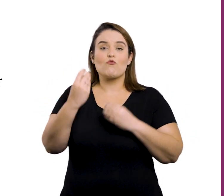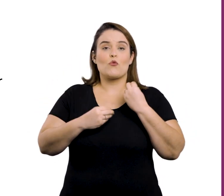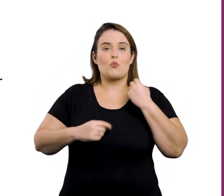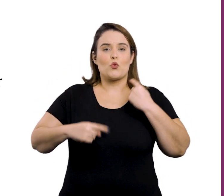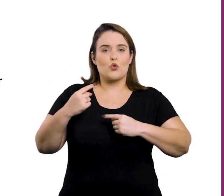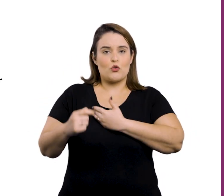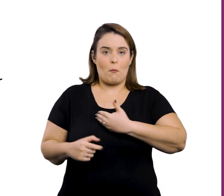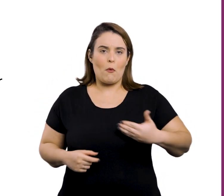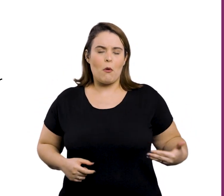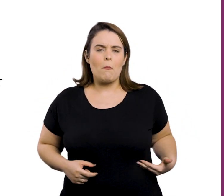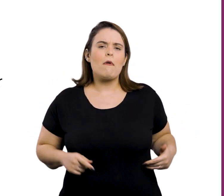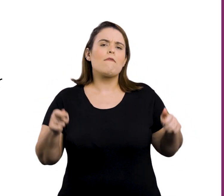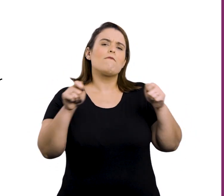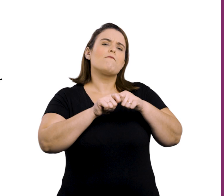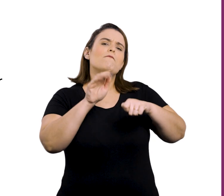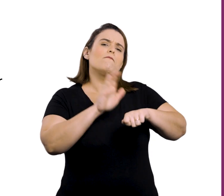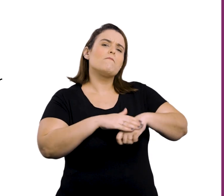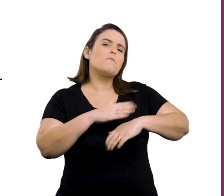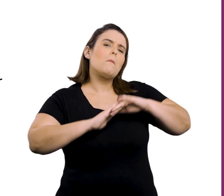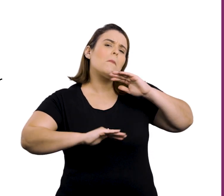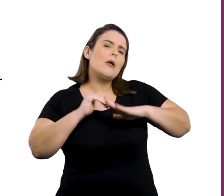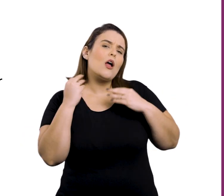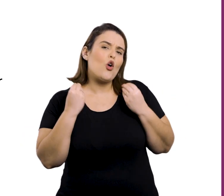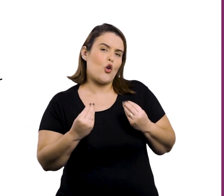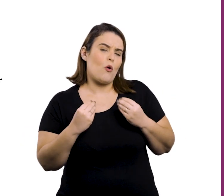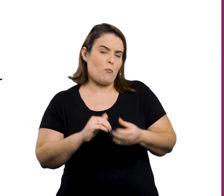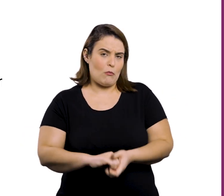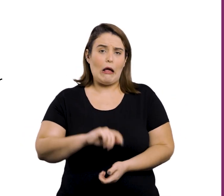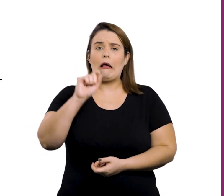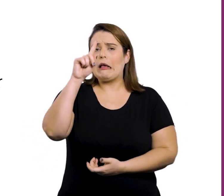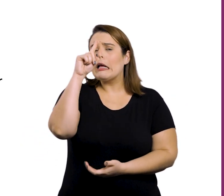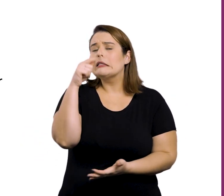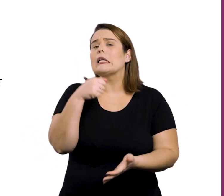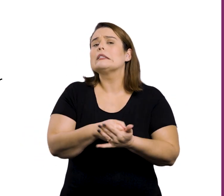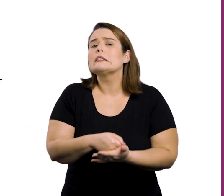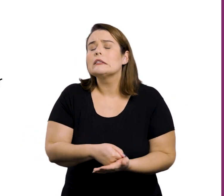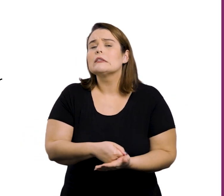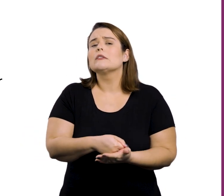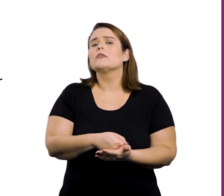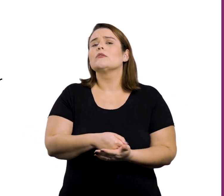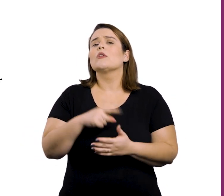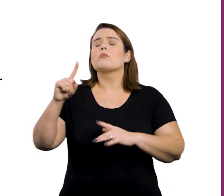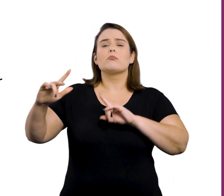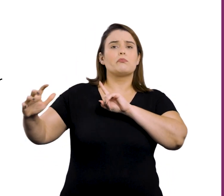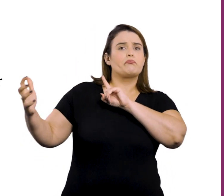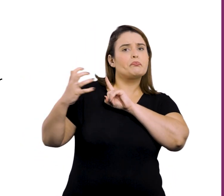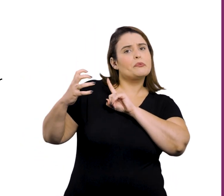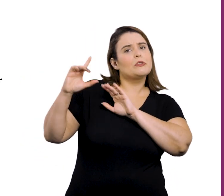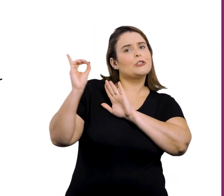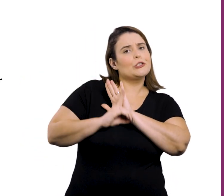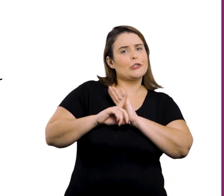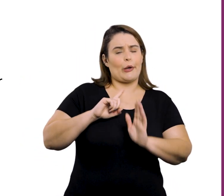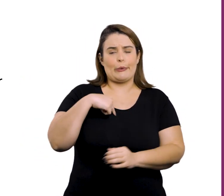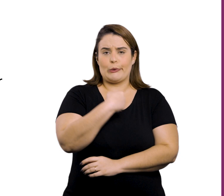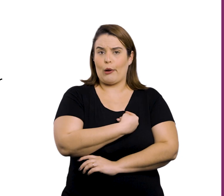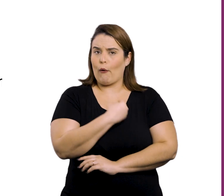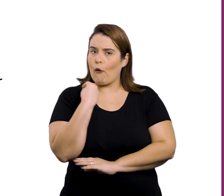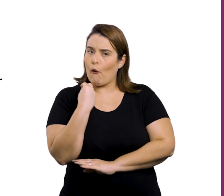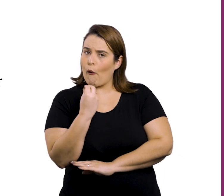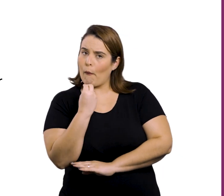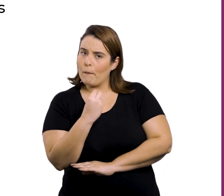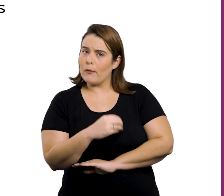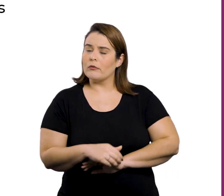as políticas públicas estão sendo cumpridas na prática? E quem está tomando as decisões que impactam os nossos